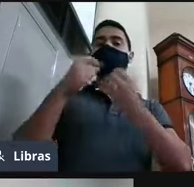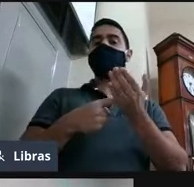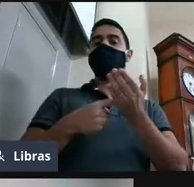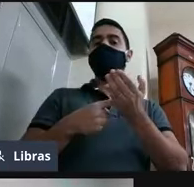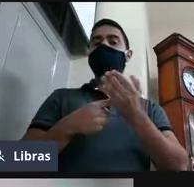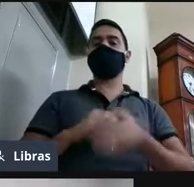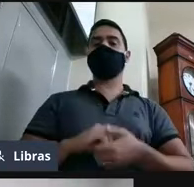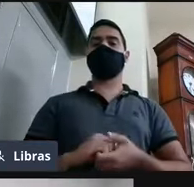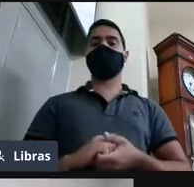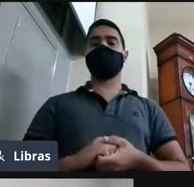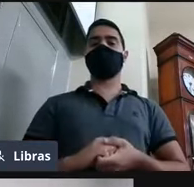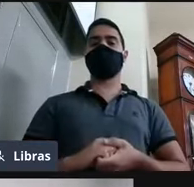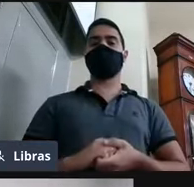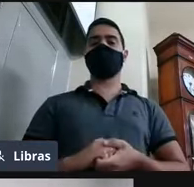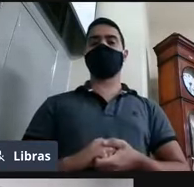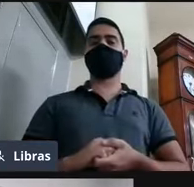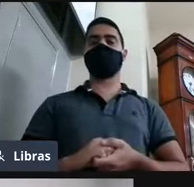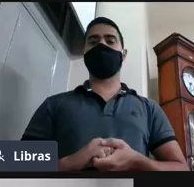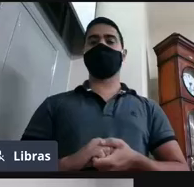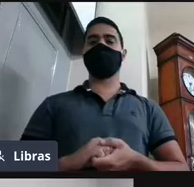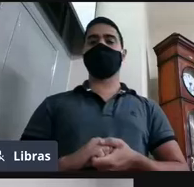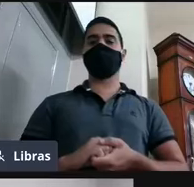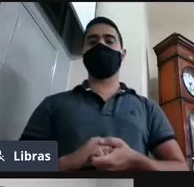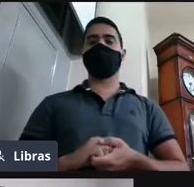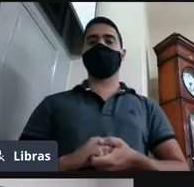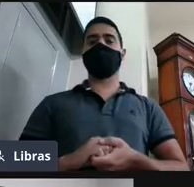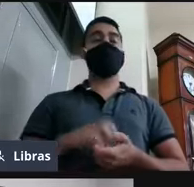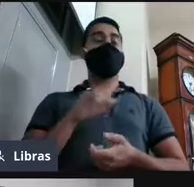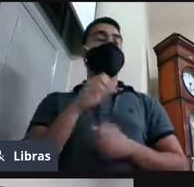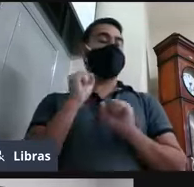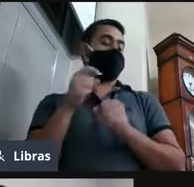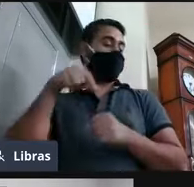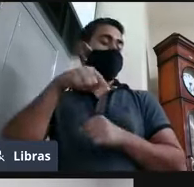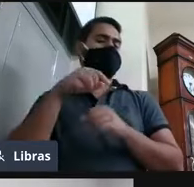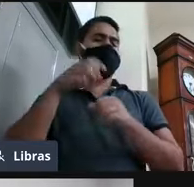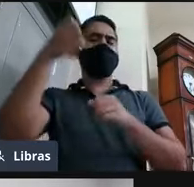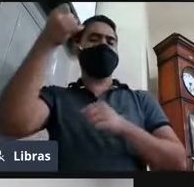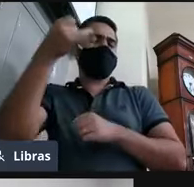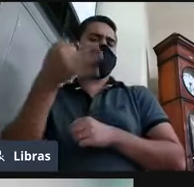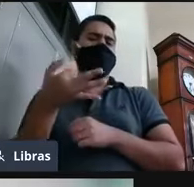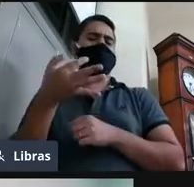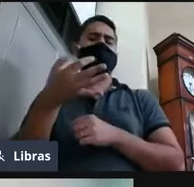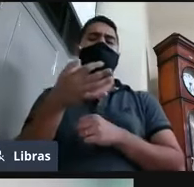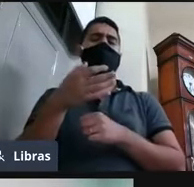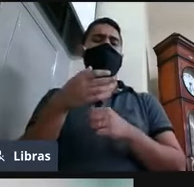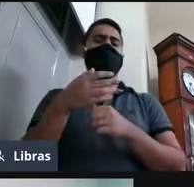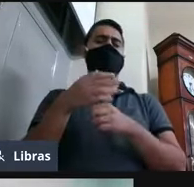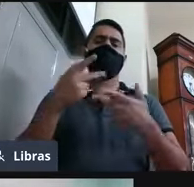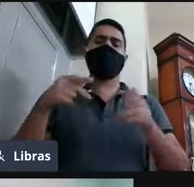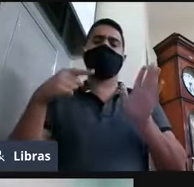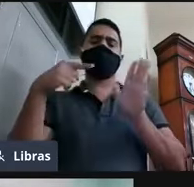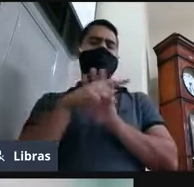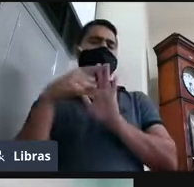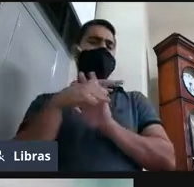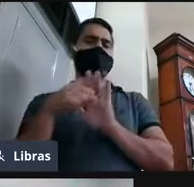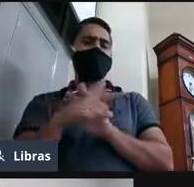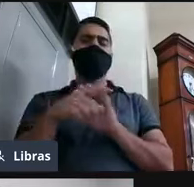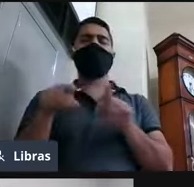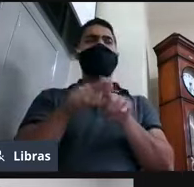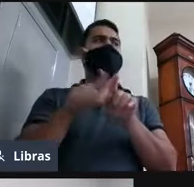que oportunamente ela puder, aí ela possa vir aqui e prestar os esclarecimentos ao senhor